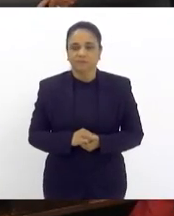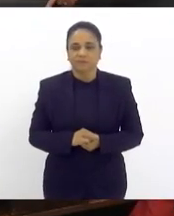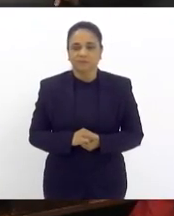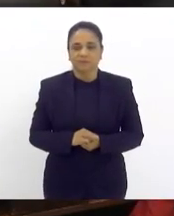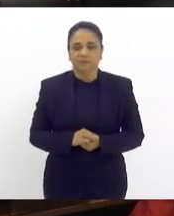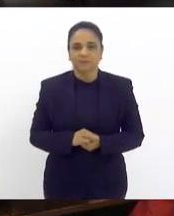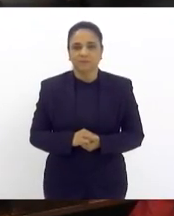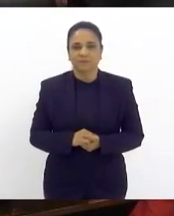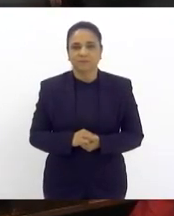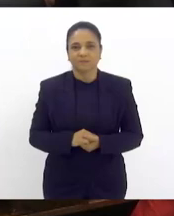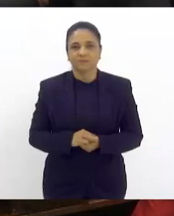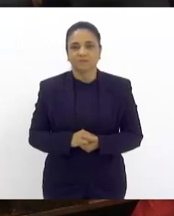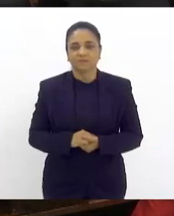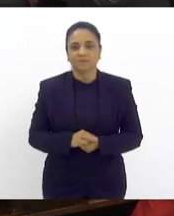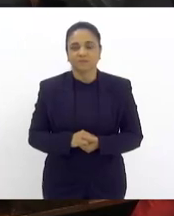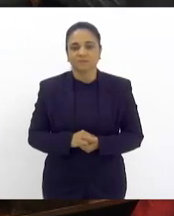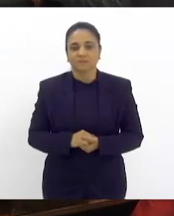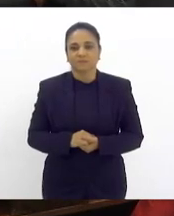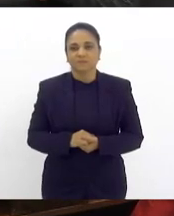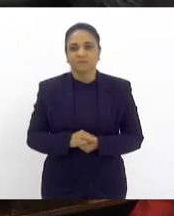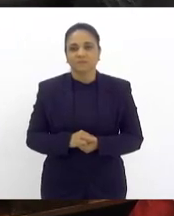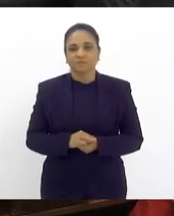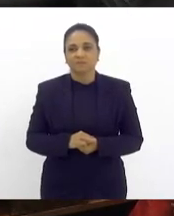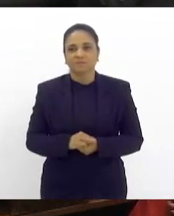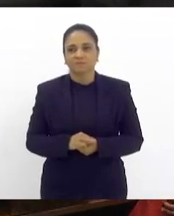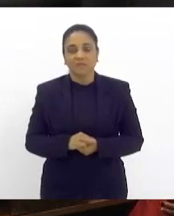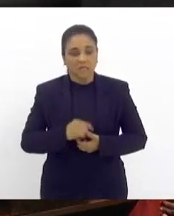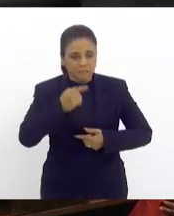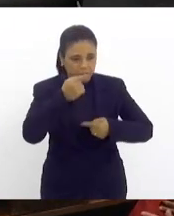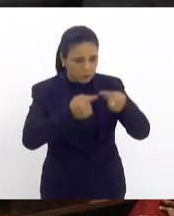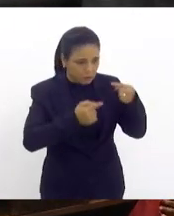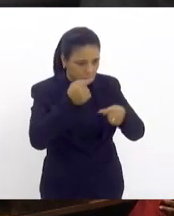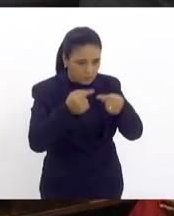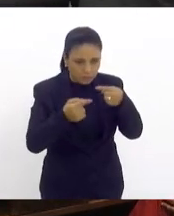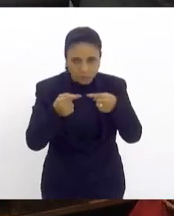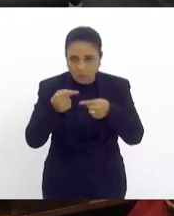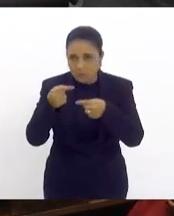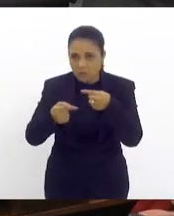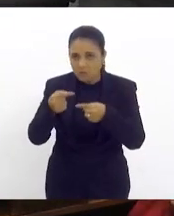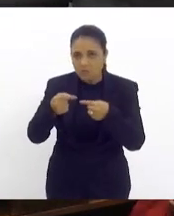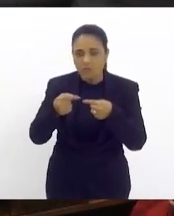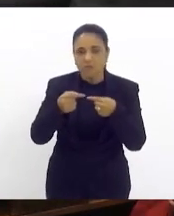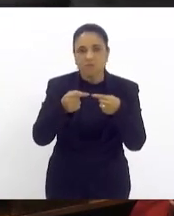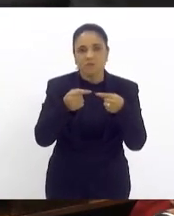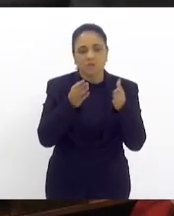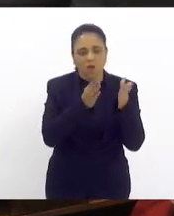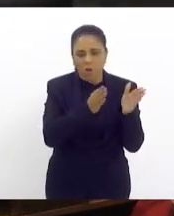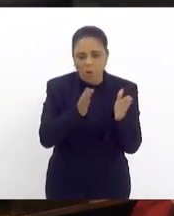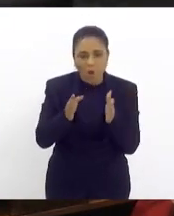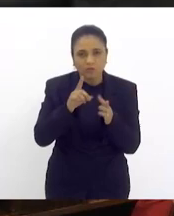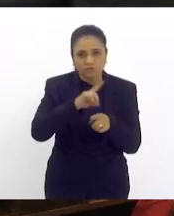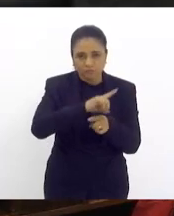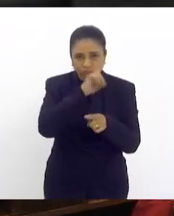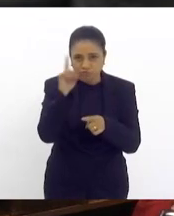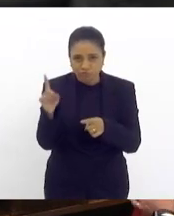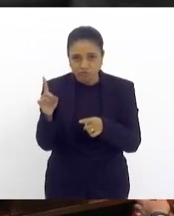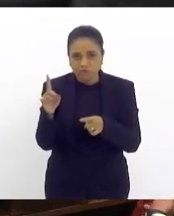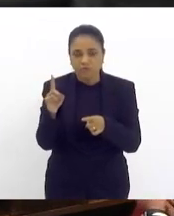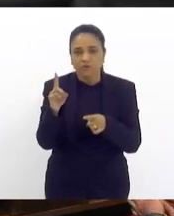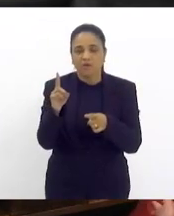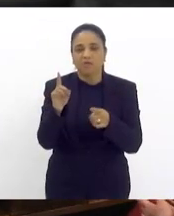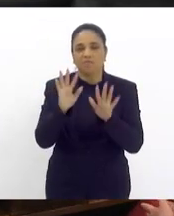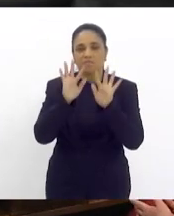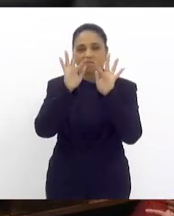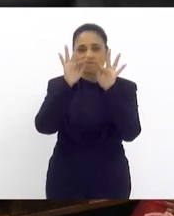nada mais a venda tratar na ordem do dia passa o